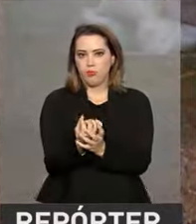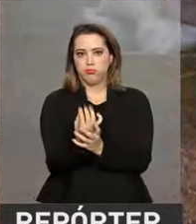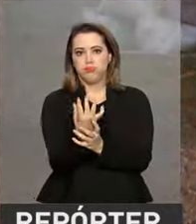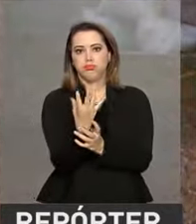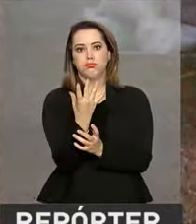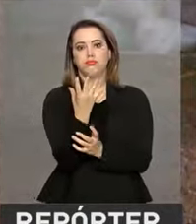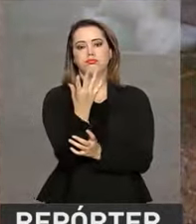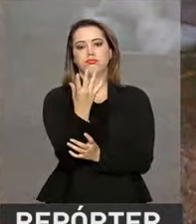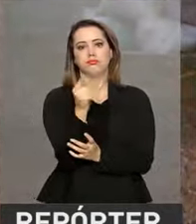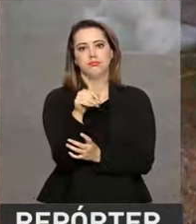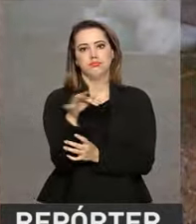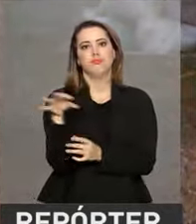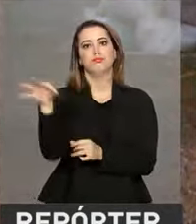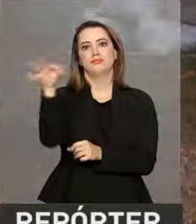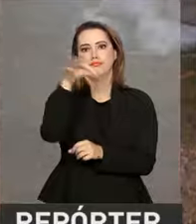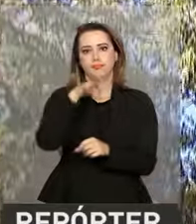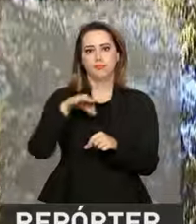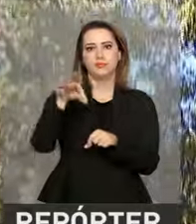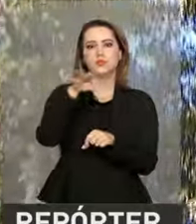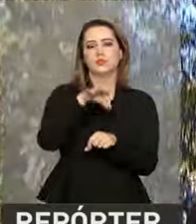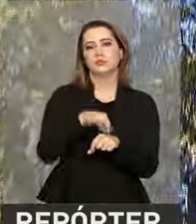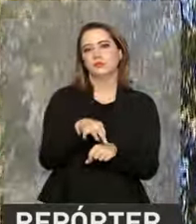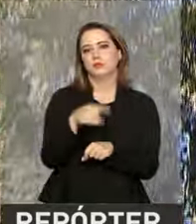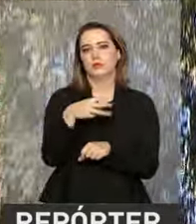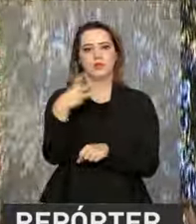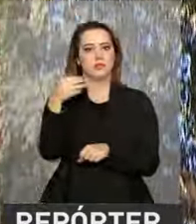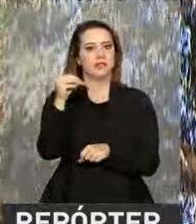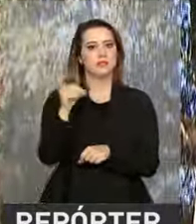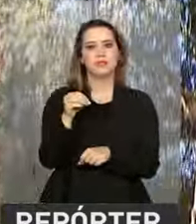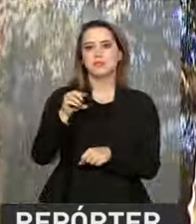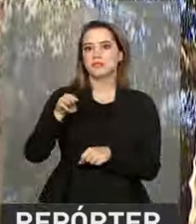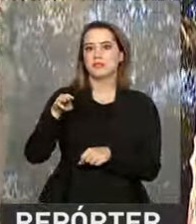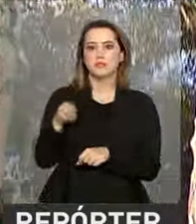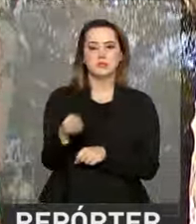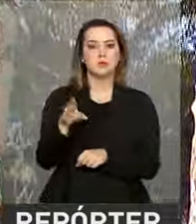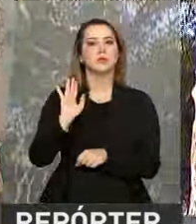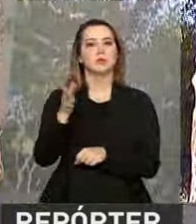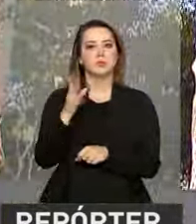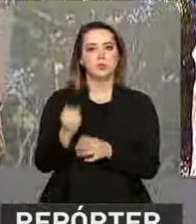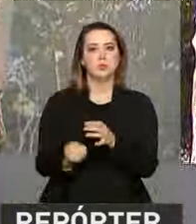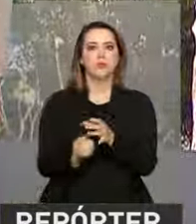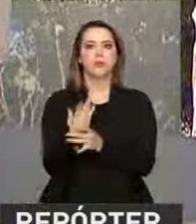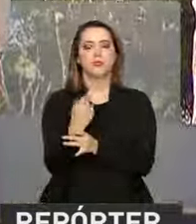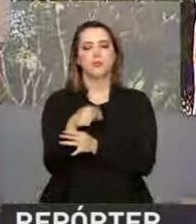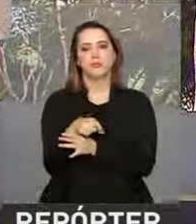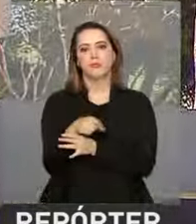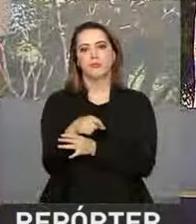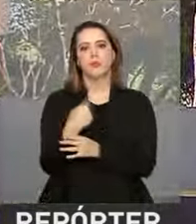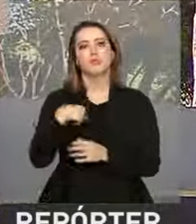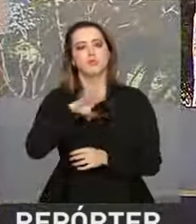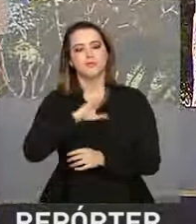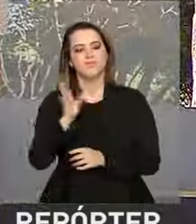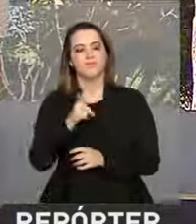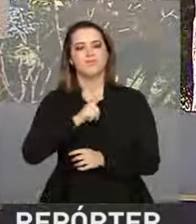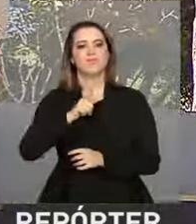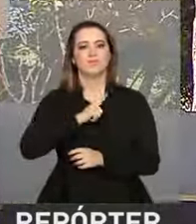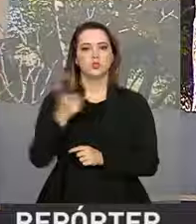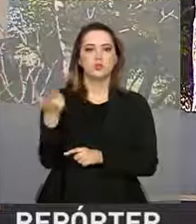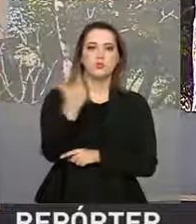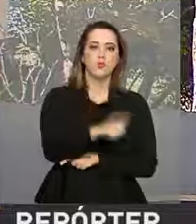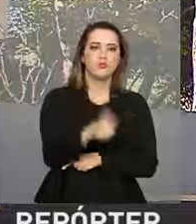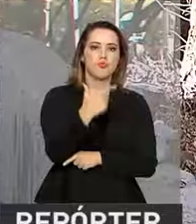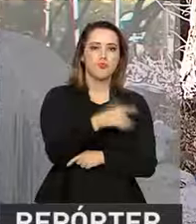em contato com a água e vão eclodir. Em 30 minutos em contato com a água, eles já eclodem. Então, a gente já tem uma nova